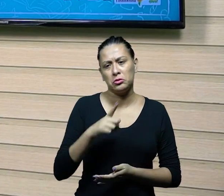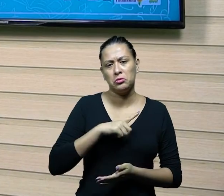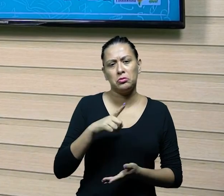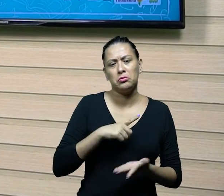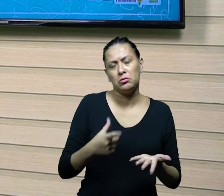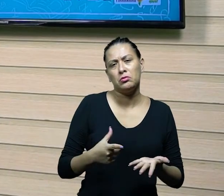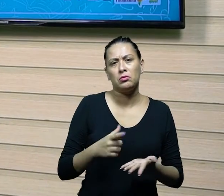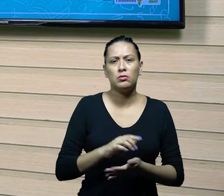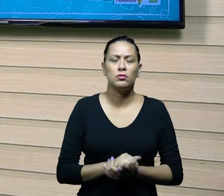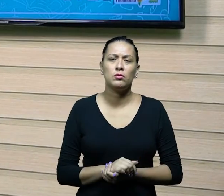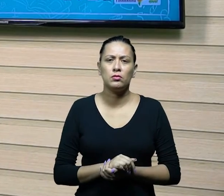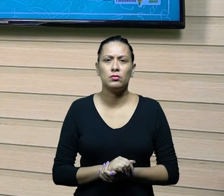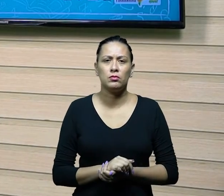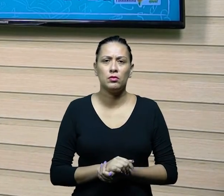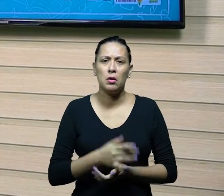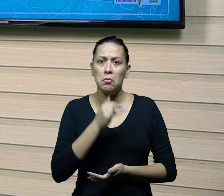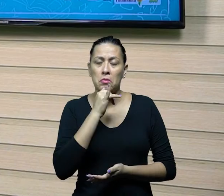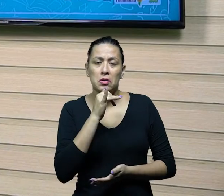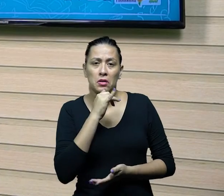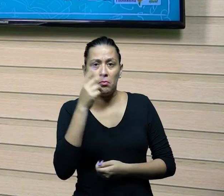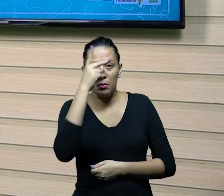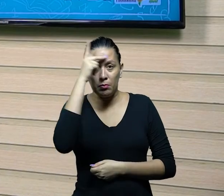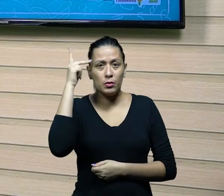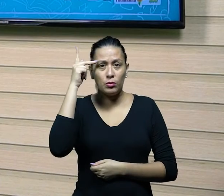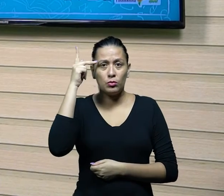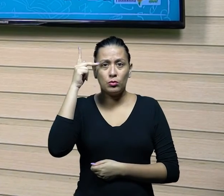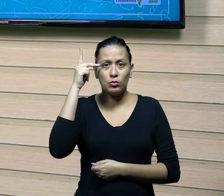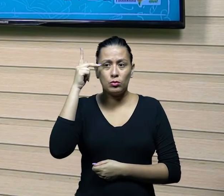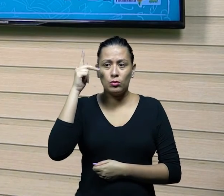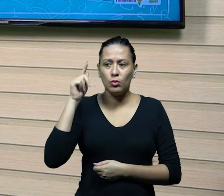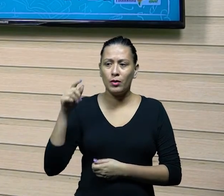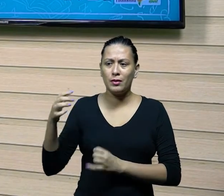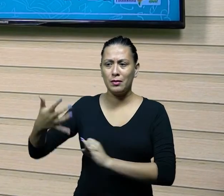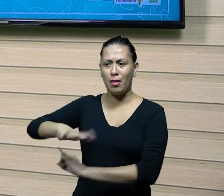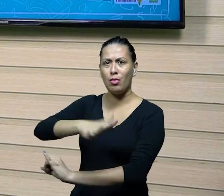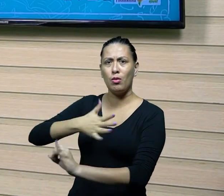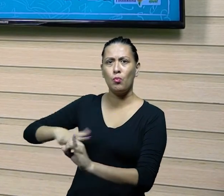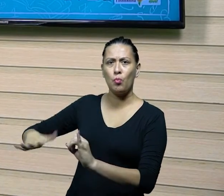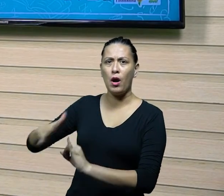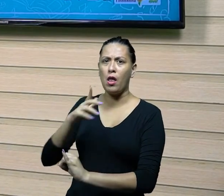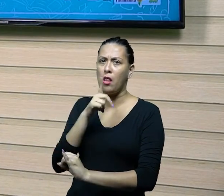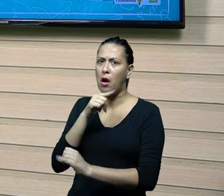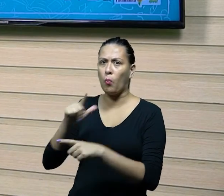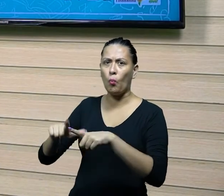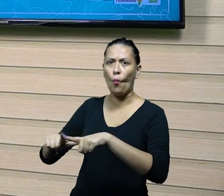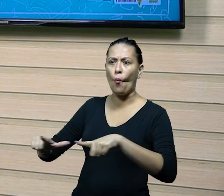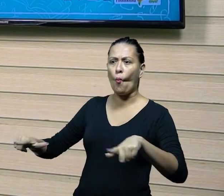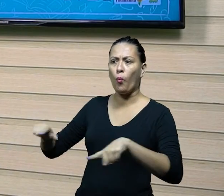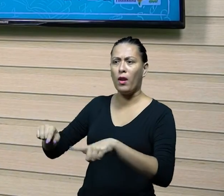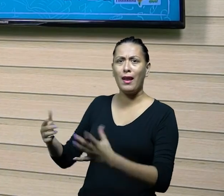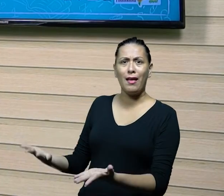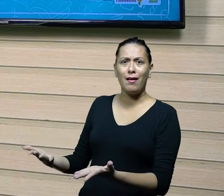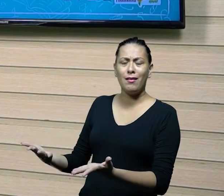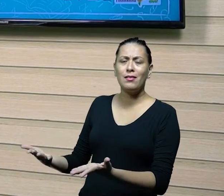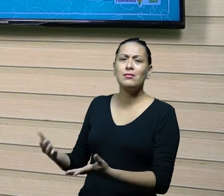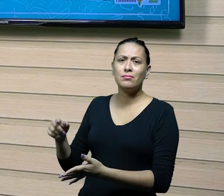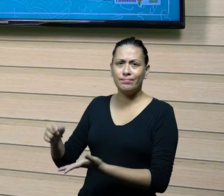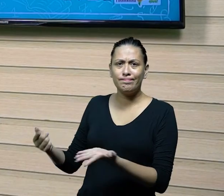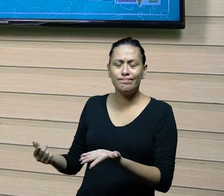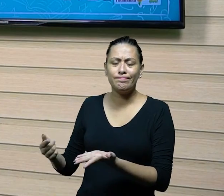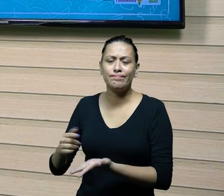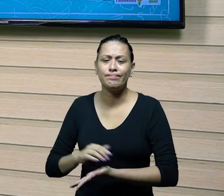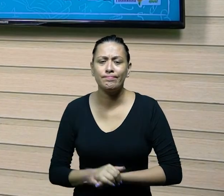lado da pessoa que ficou de fato presa numa ilha deserta né Nós podemos dar esse exemplo aquela pessoa ela